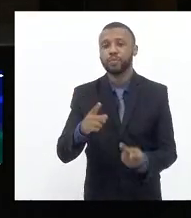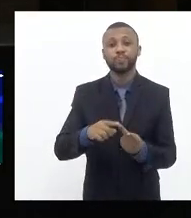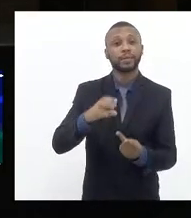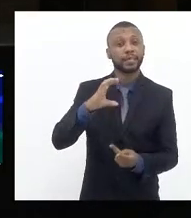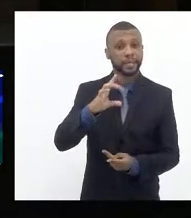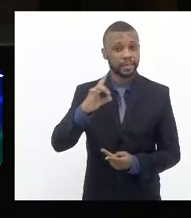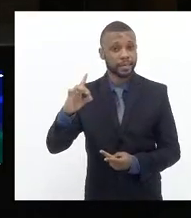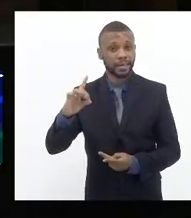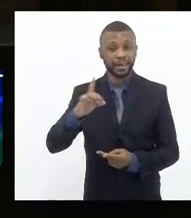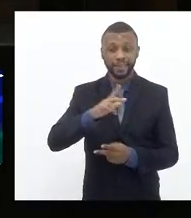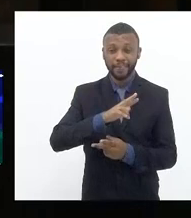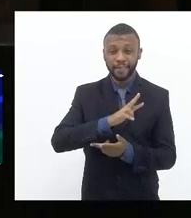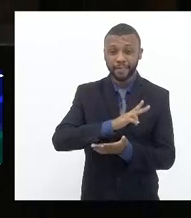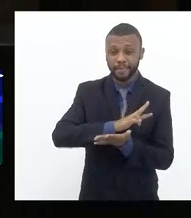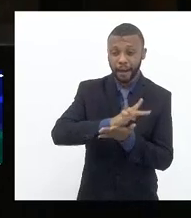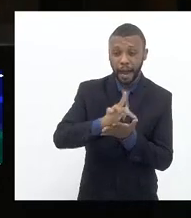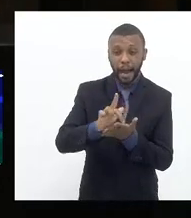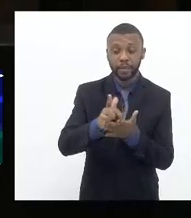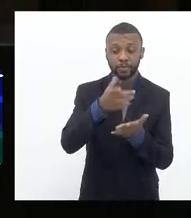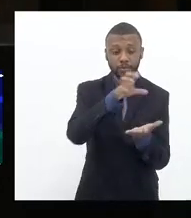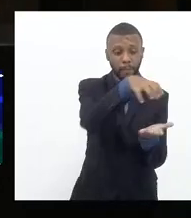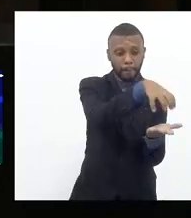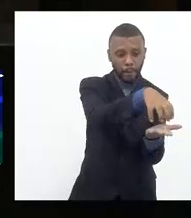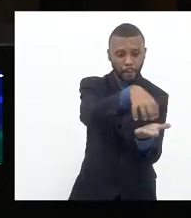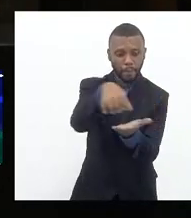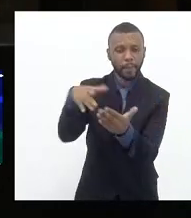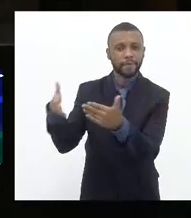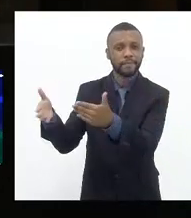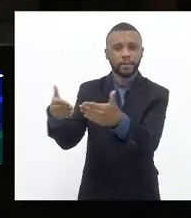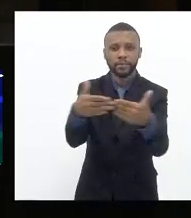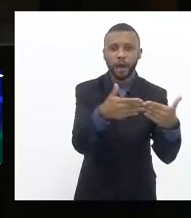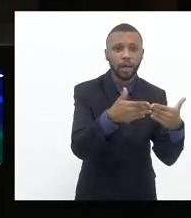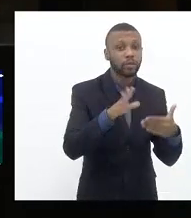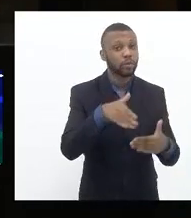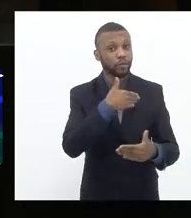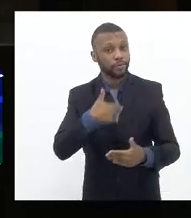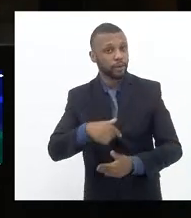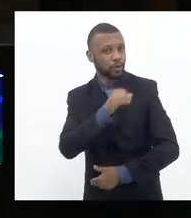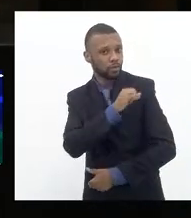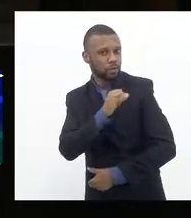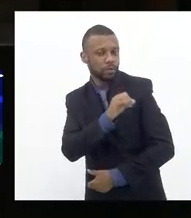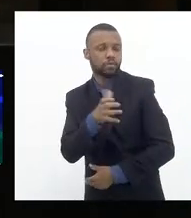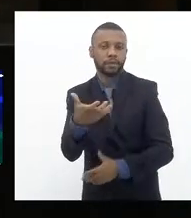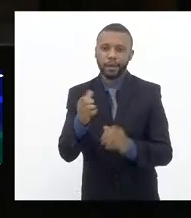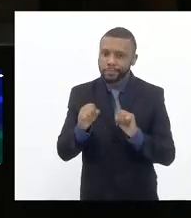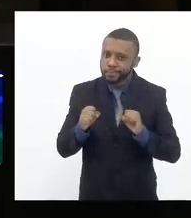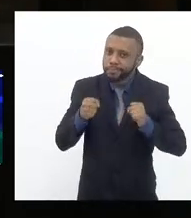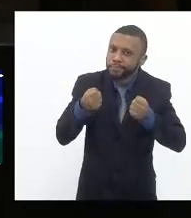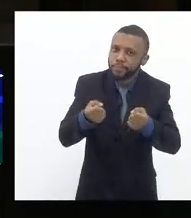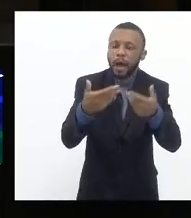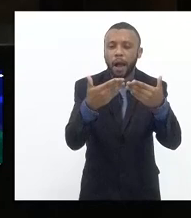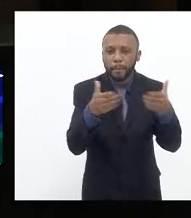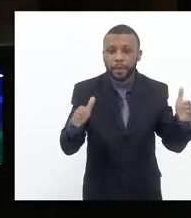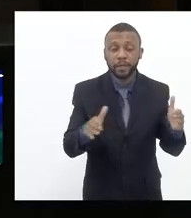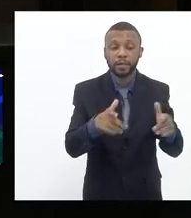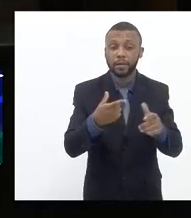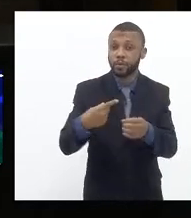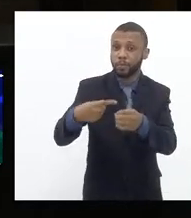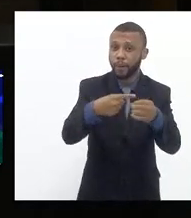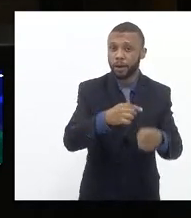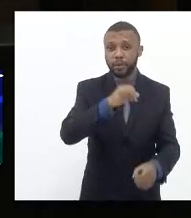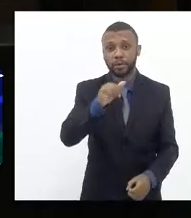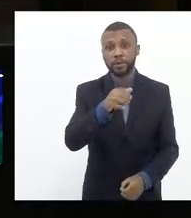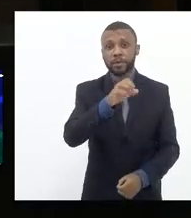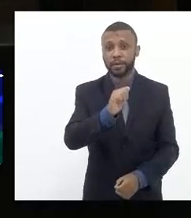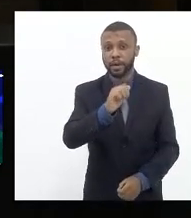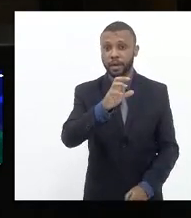juventude fechados, e o governo do Estado está empenhado em reabrir esses centros, e já foi reaberto do Jacarezinho e da